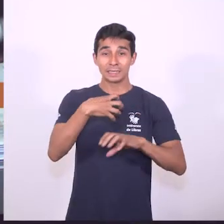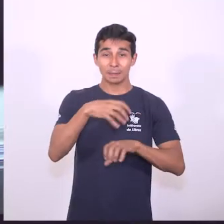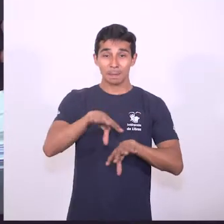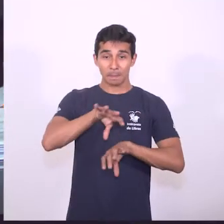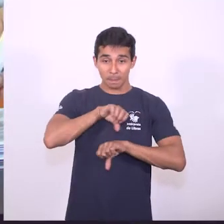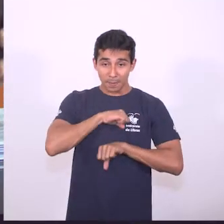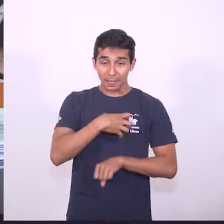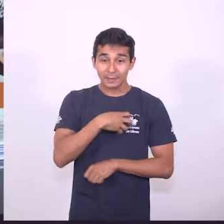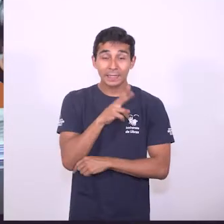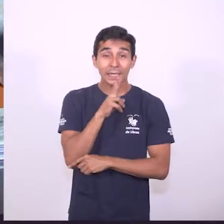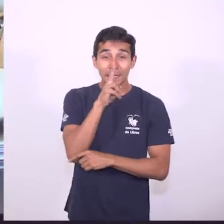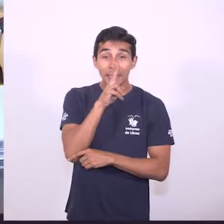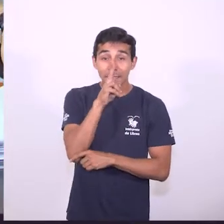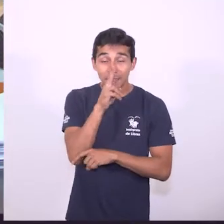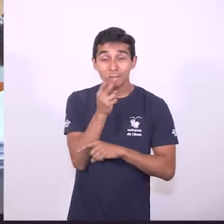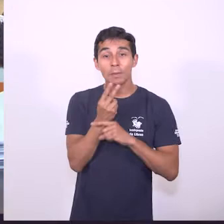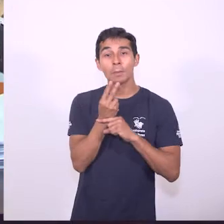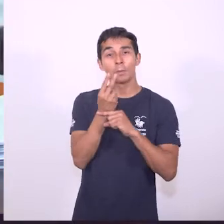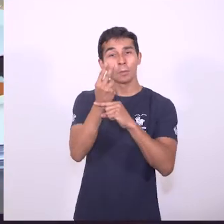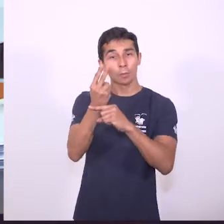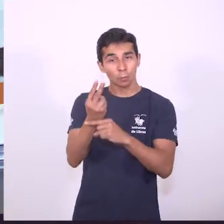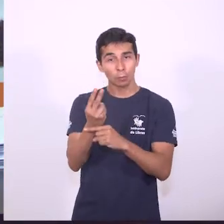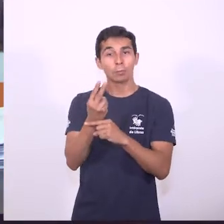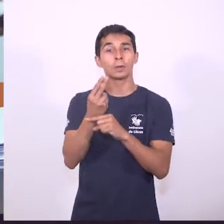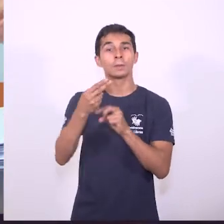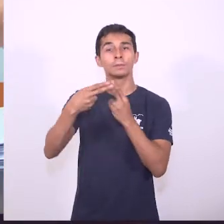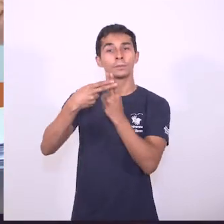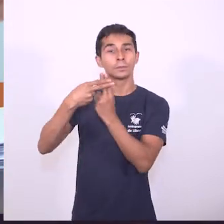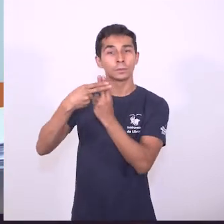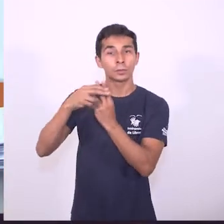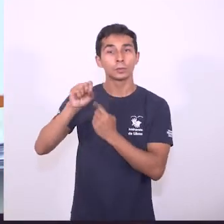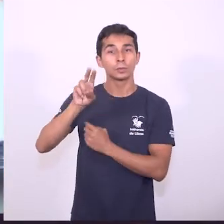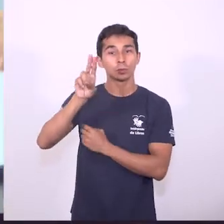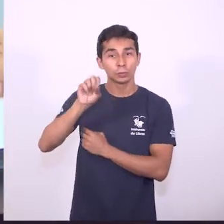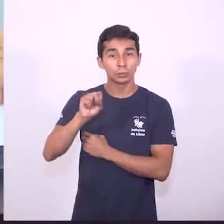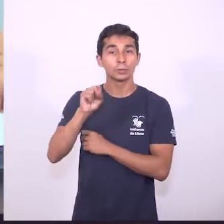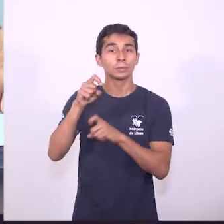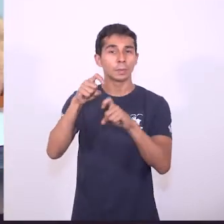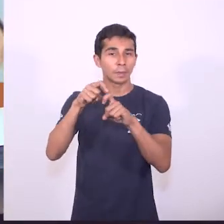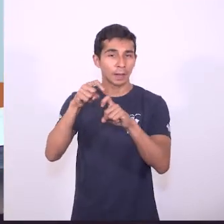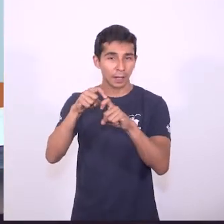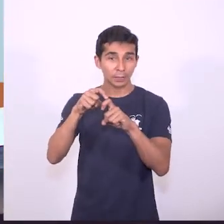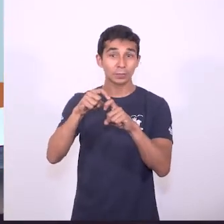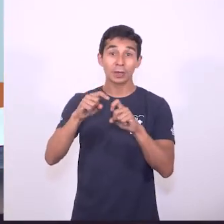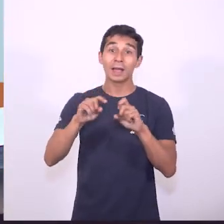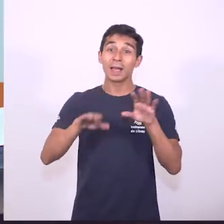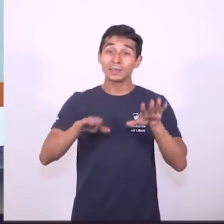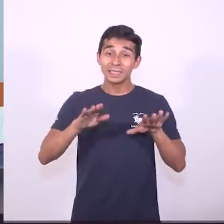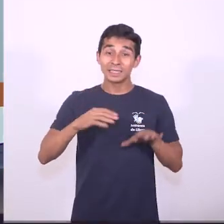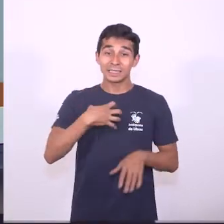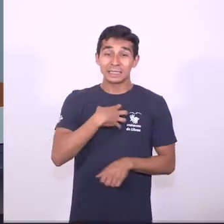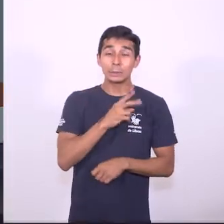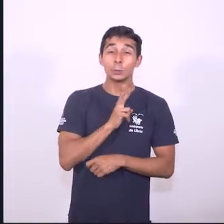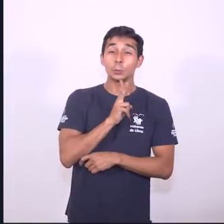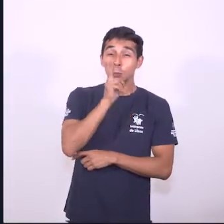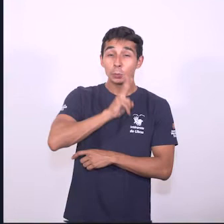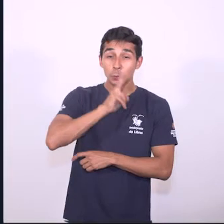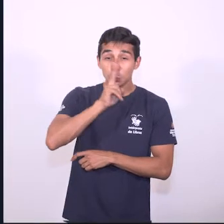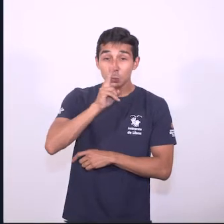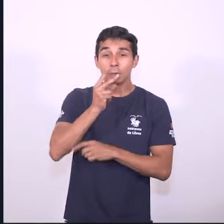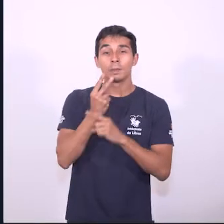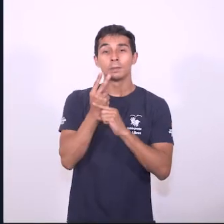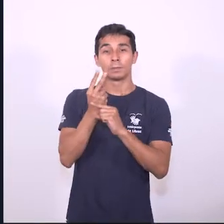na cidade e quase sempre já em estágio avançado. Nós temos também no